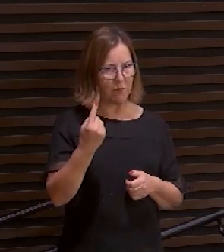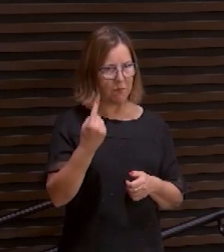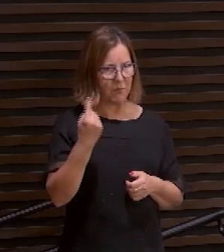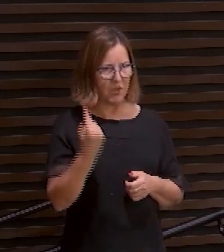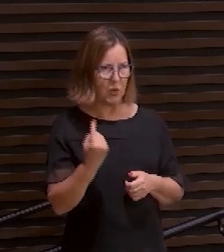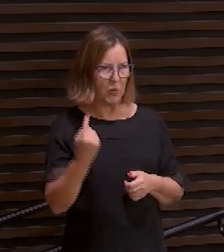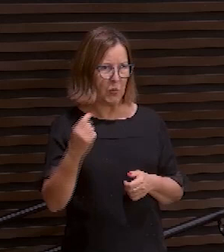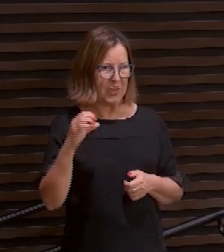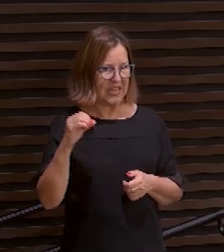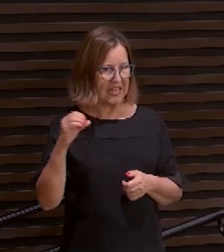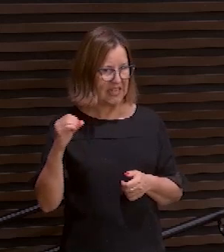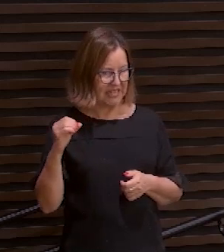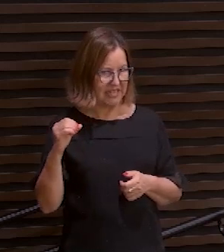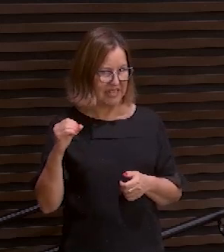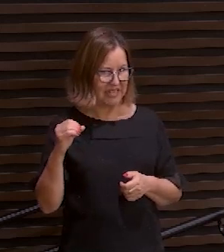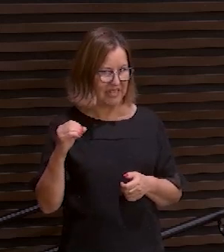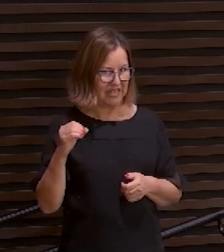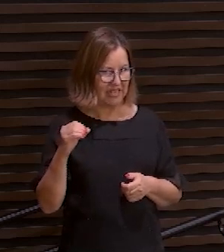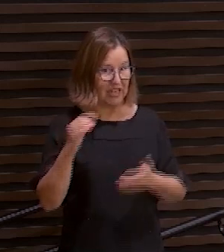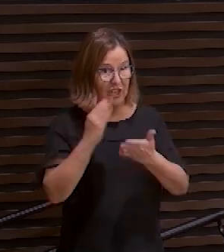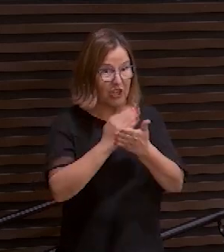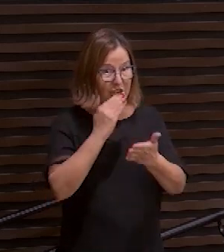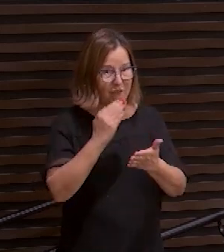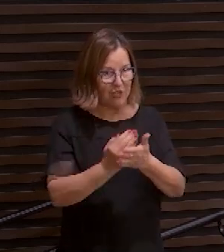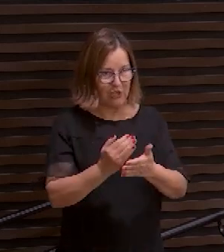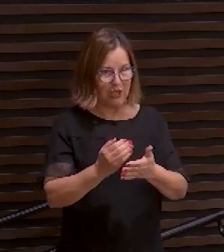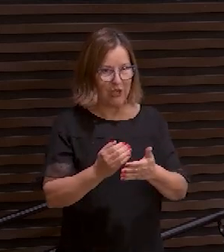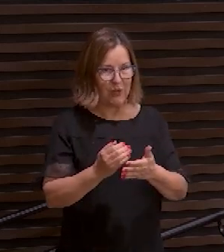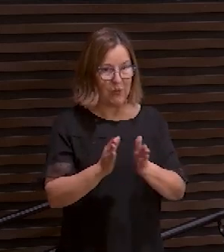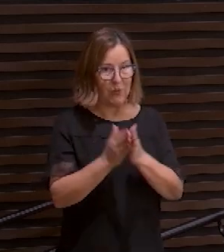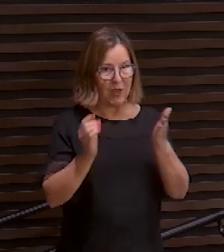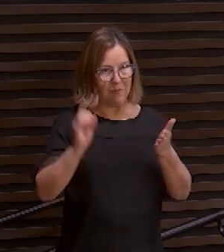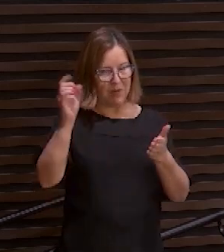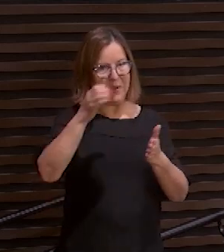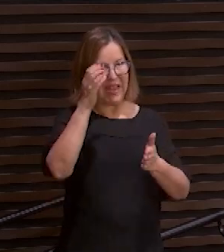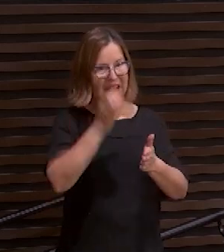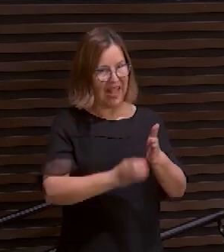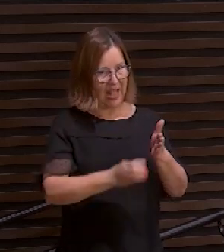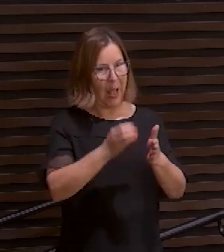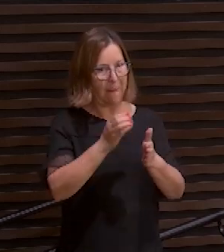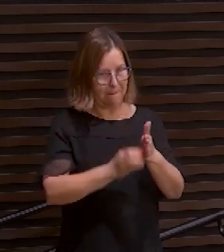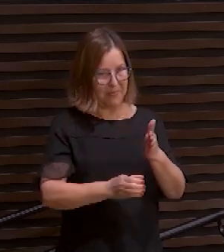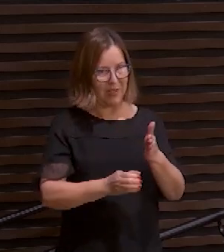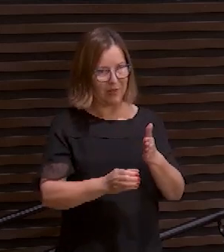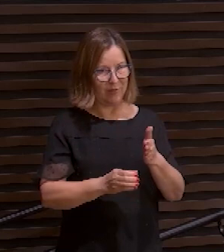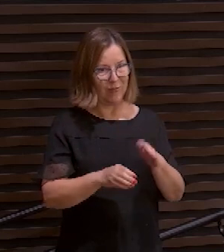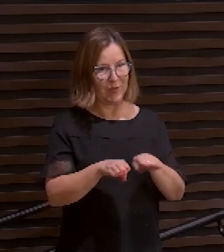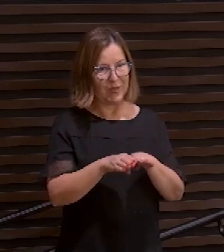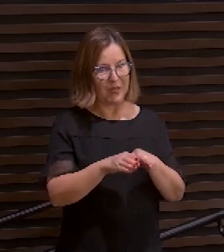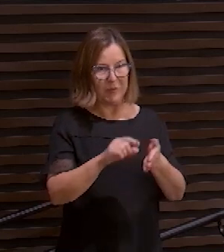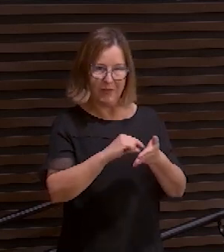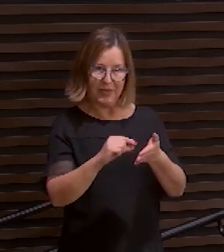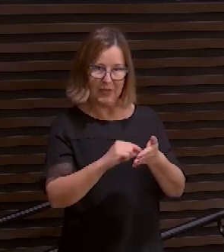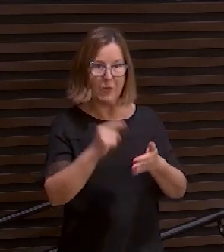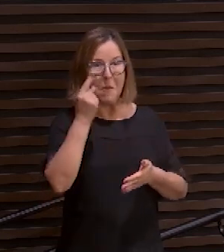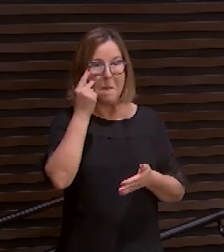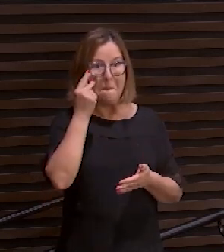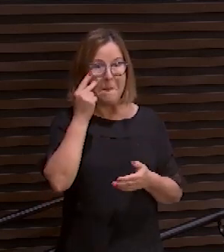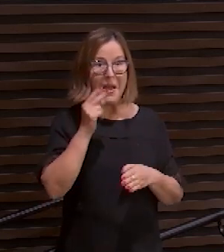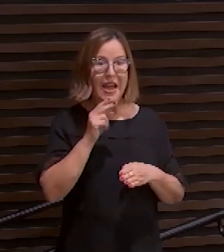quando, para ajudar na leitura, as Bíblias eram todas escritas à